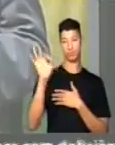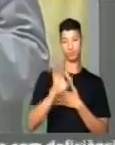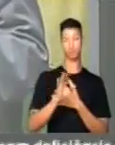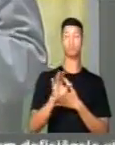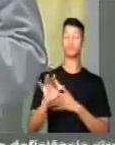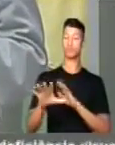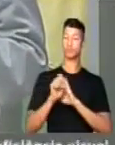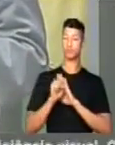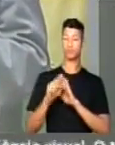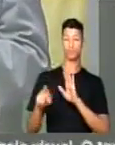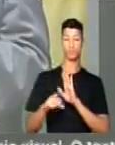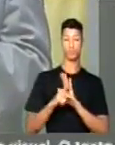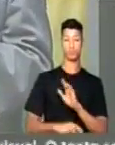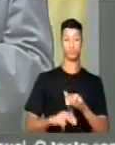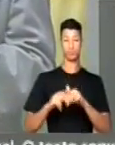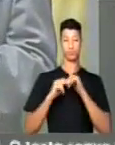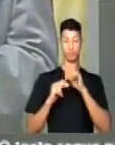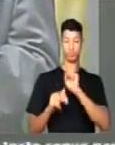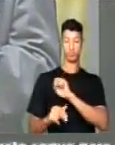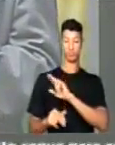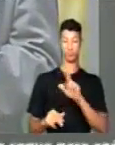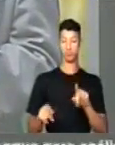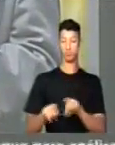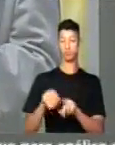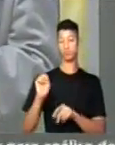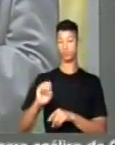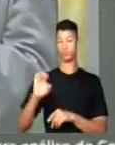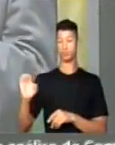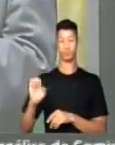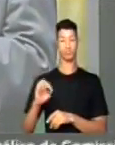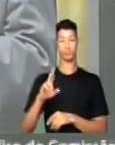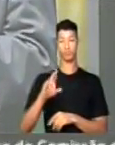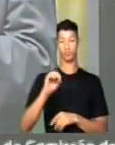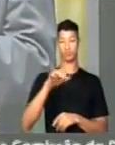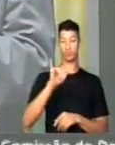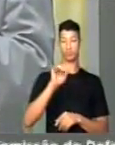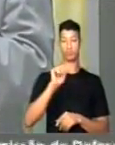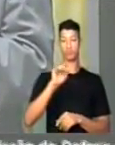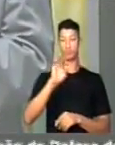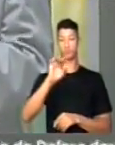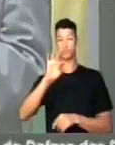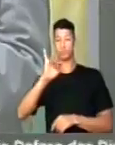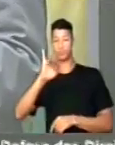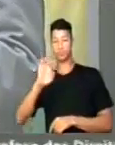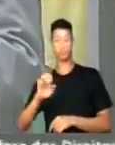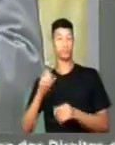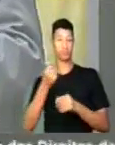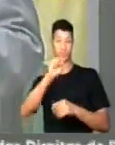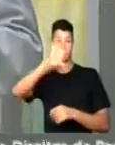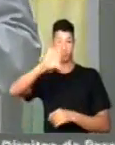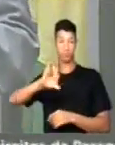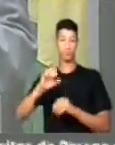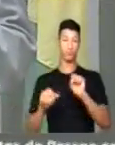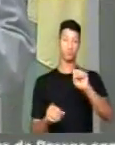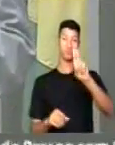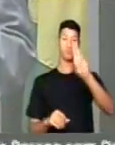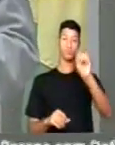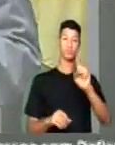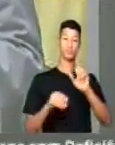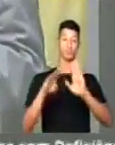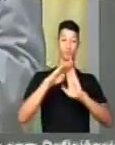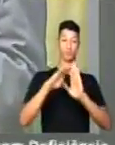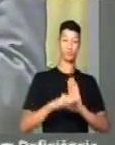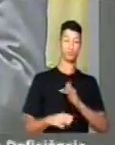77% é arrecadado pelo Sul e Sudeste. O ROIC, 89%. O SUS, que é um programa